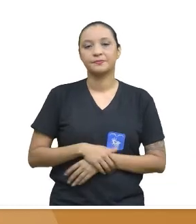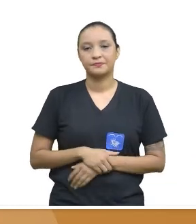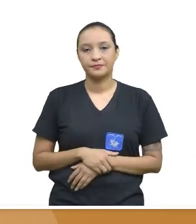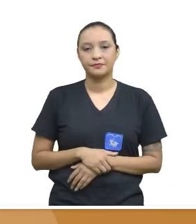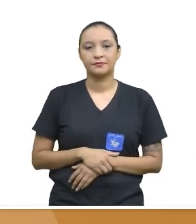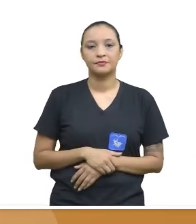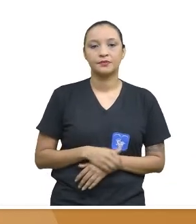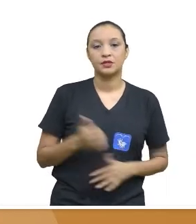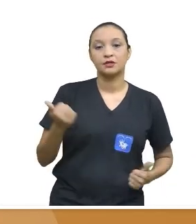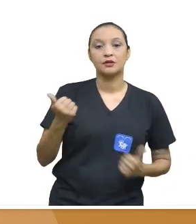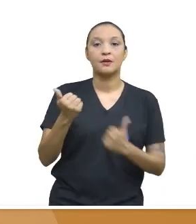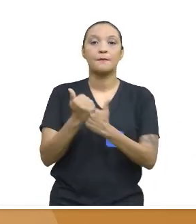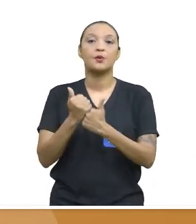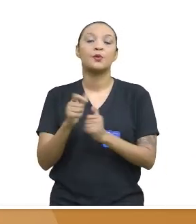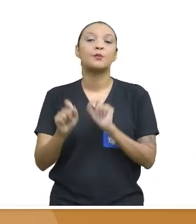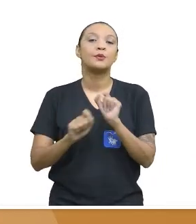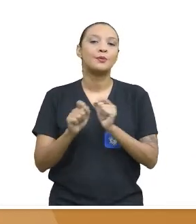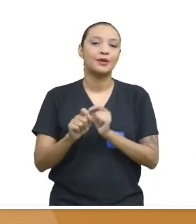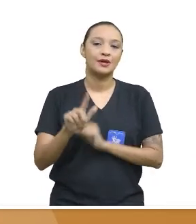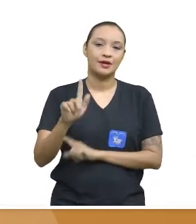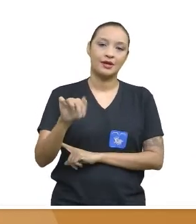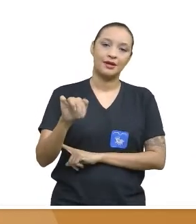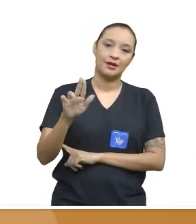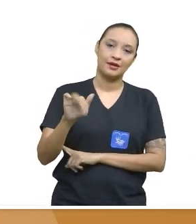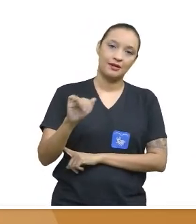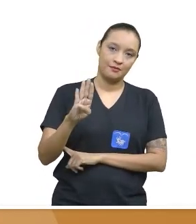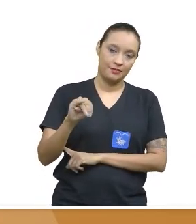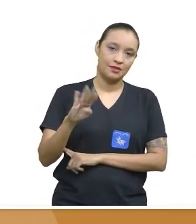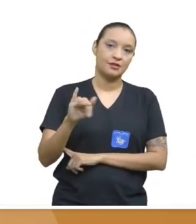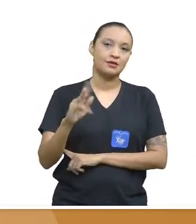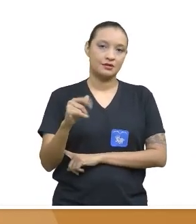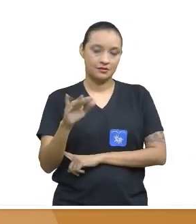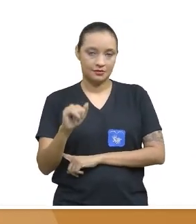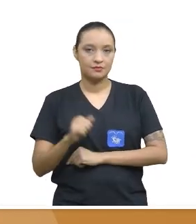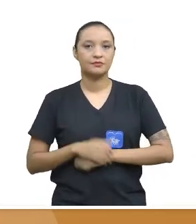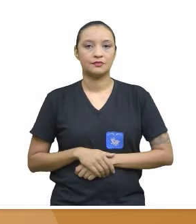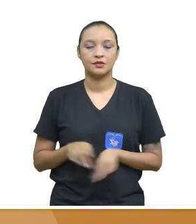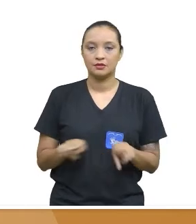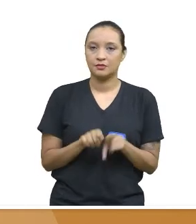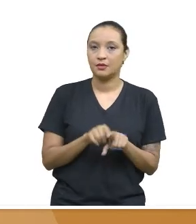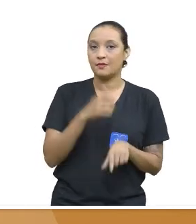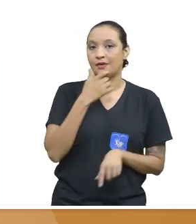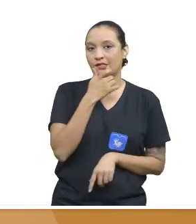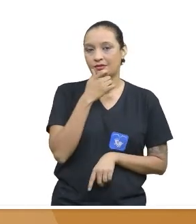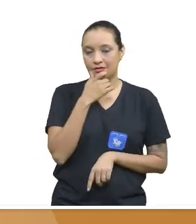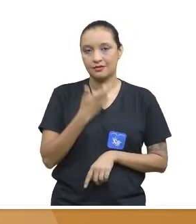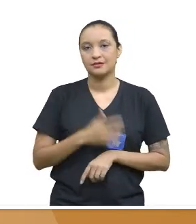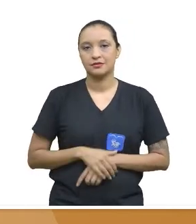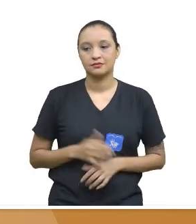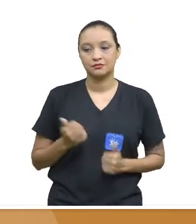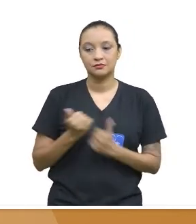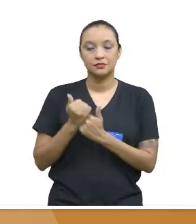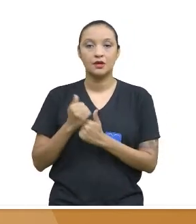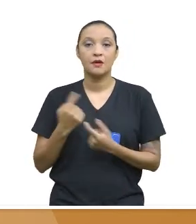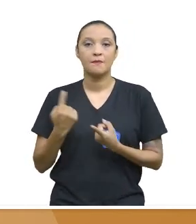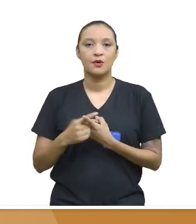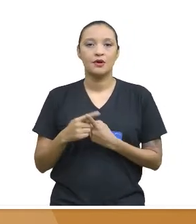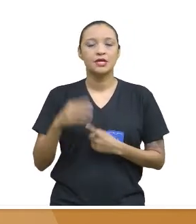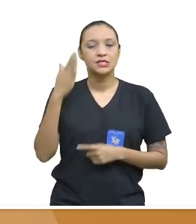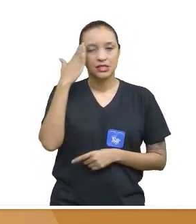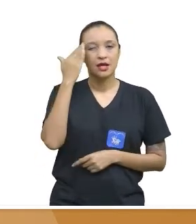para a independência concebido por quem? Pela Grã-Bretanha, pela Inglaterra. Sabia-se que os espanhóis